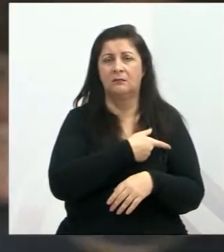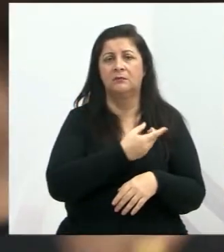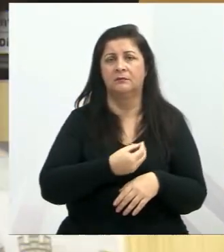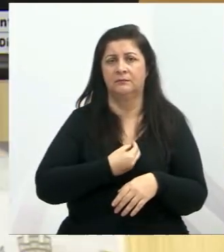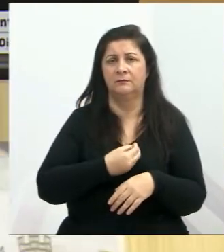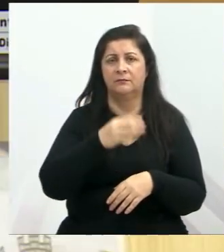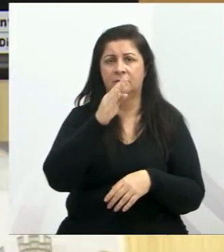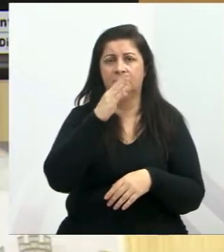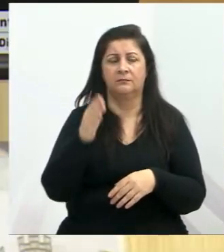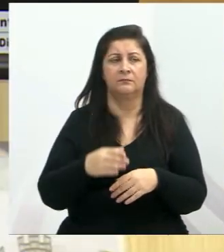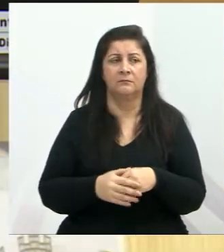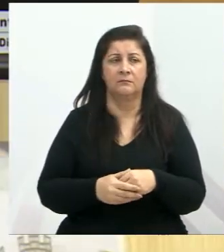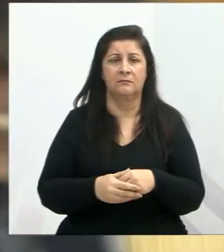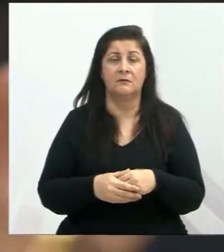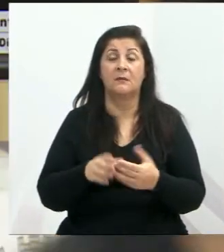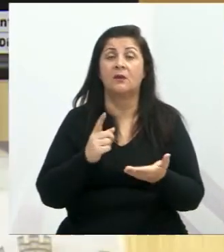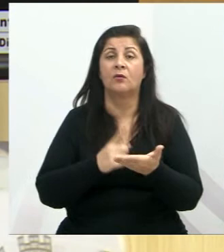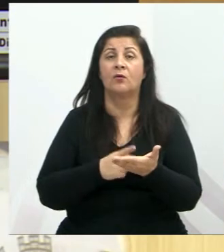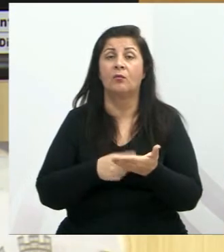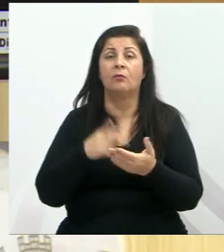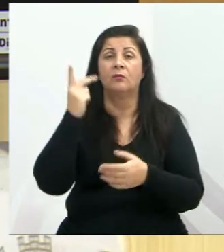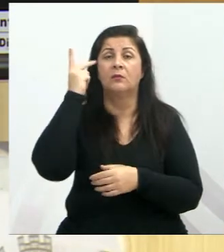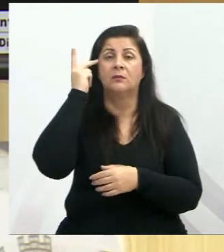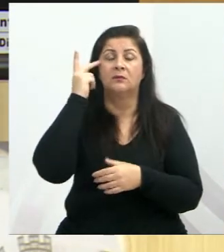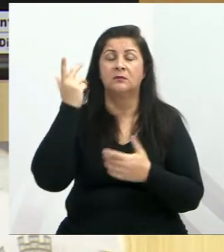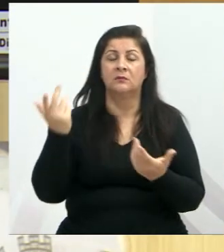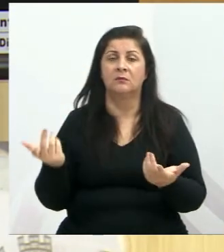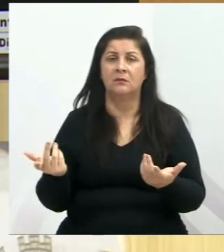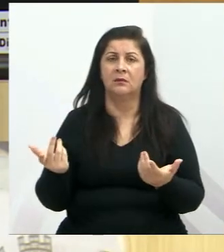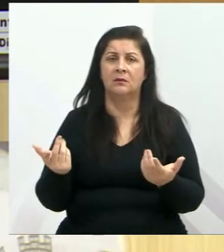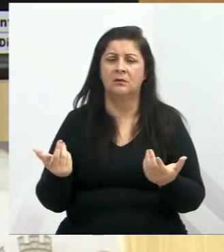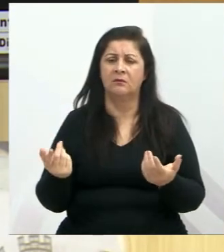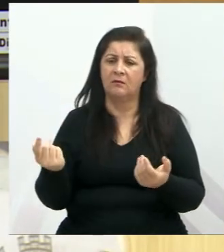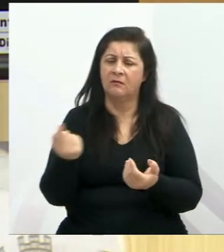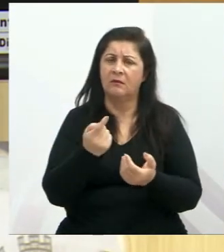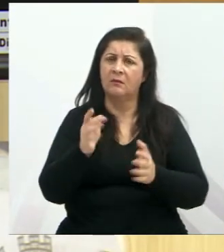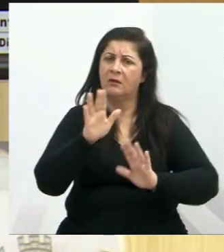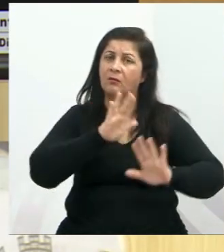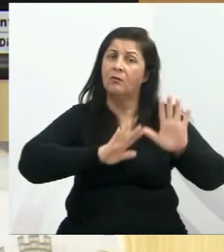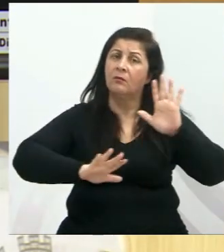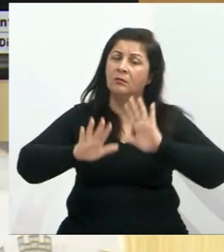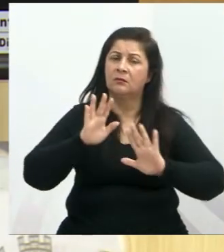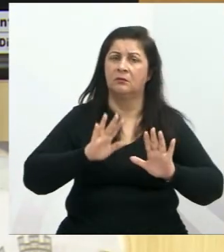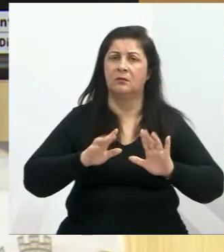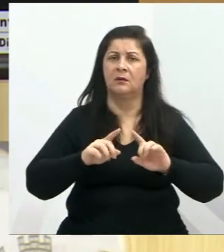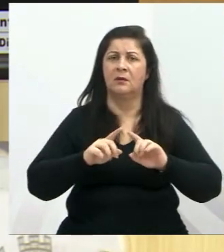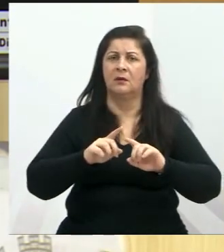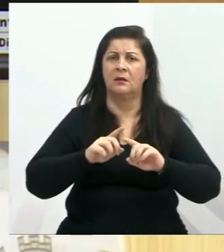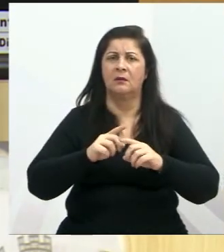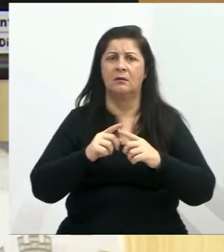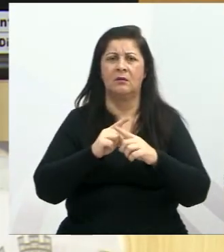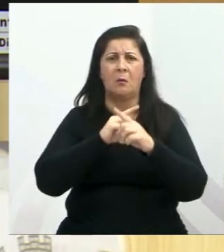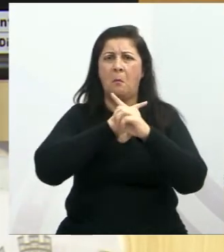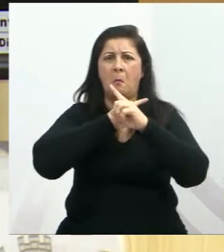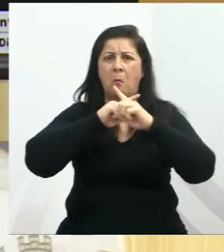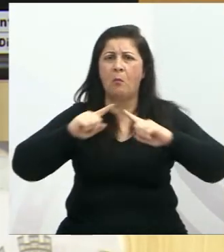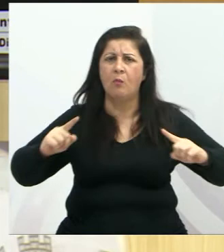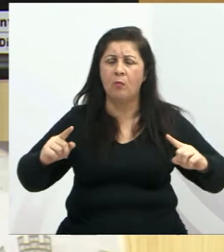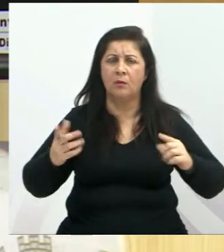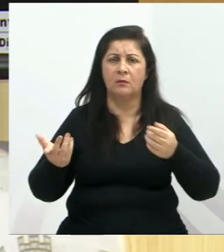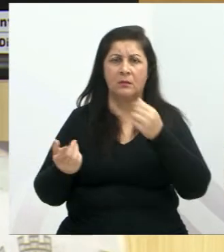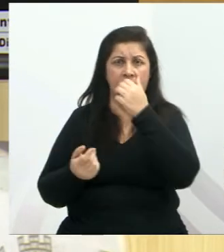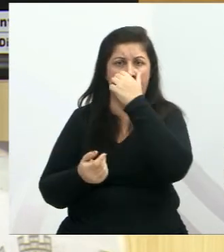o Plano São Paulo veio para poder controlar esse acesso, mas é um